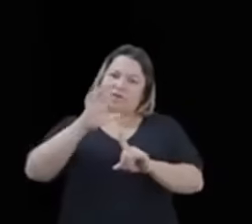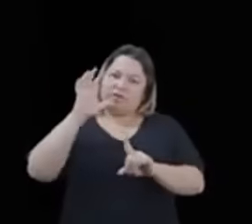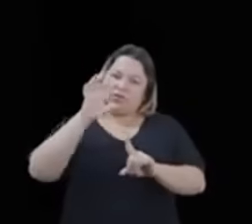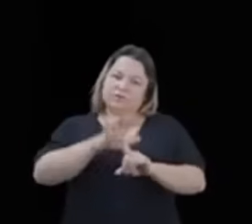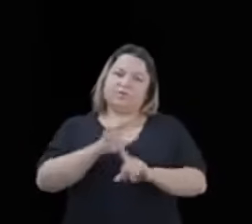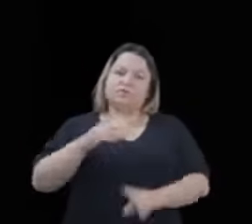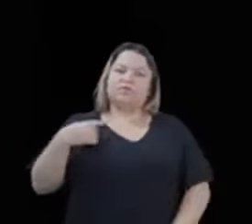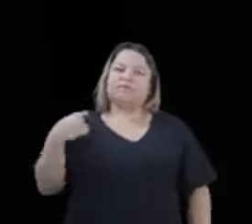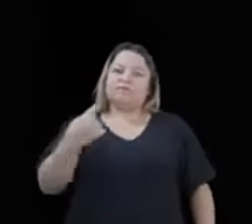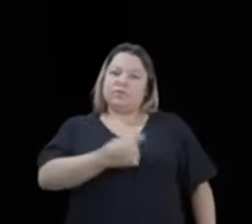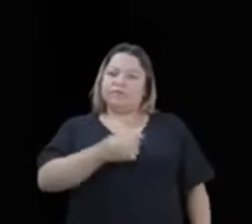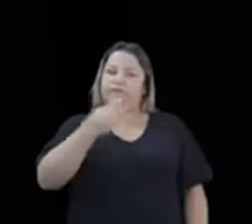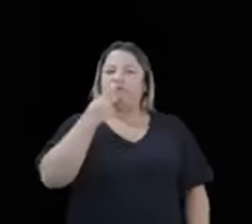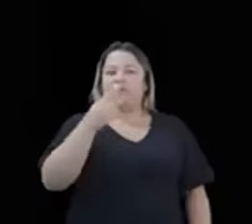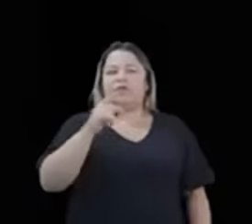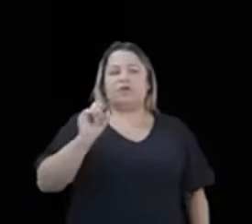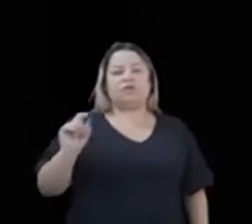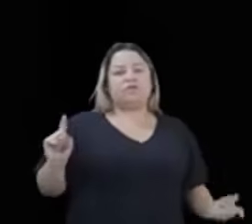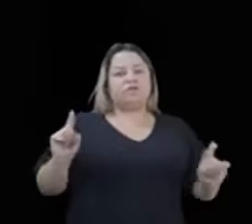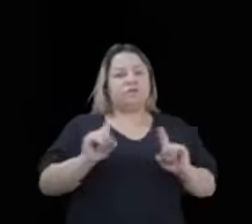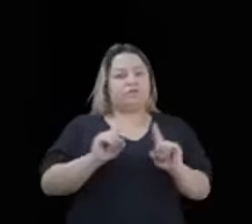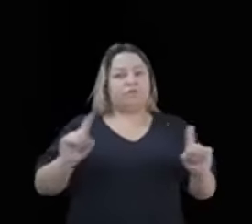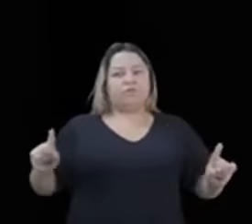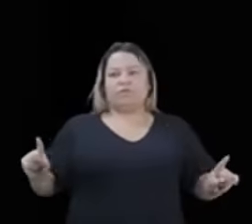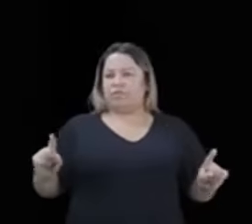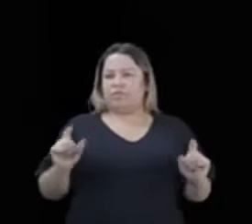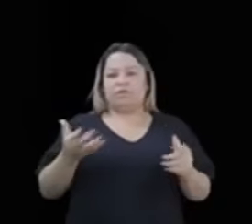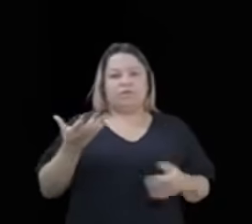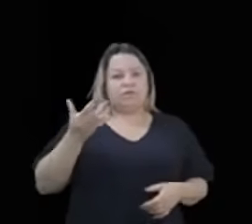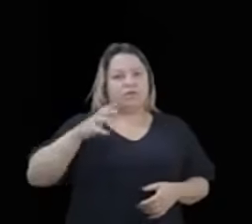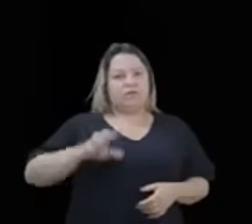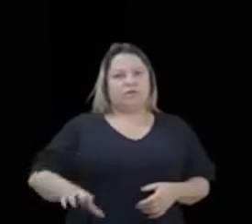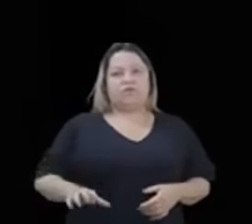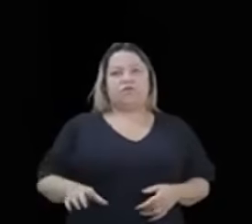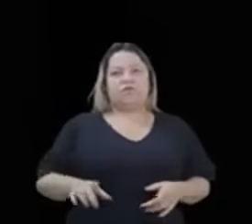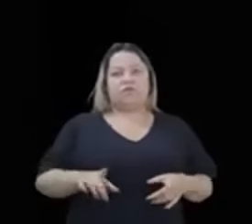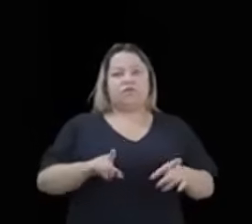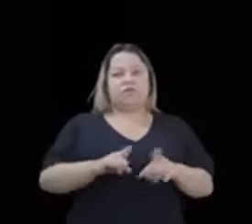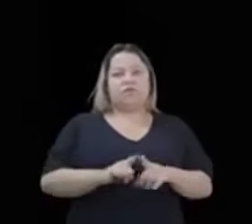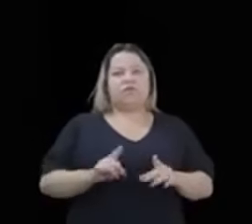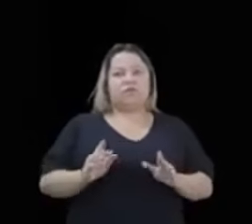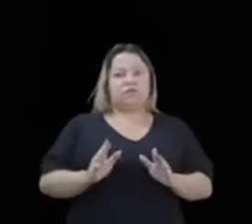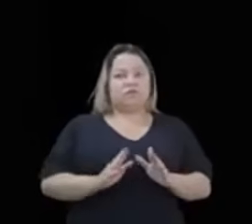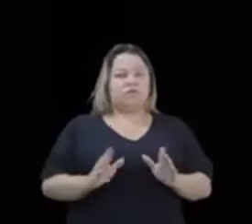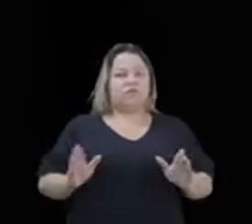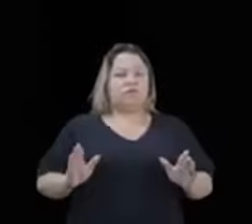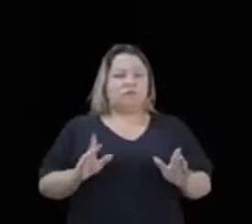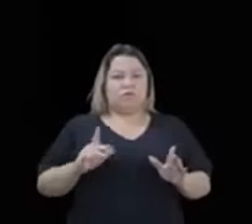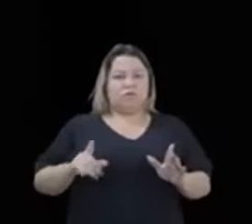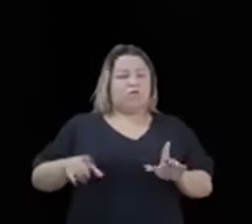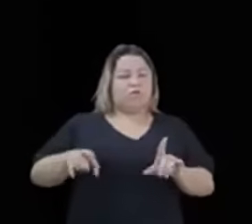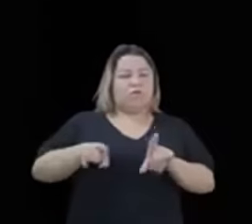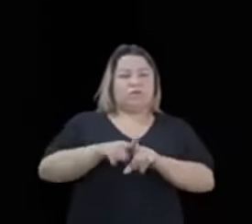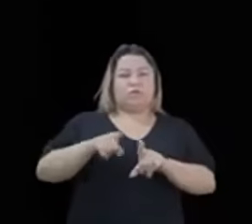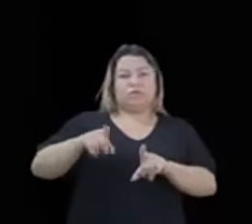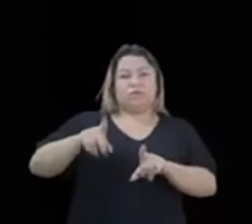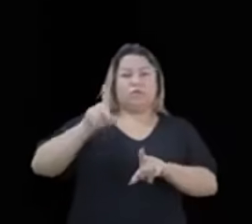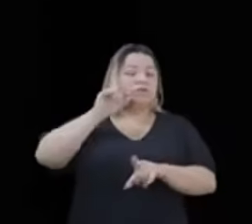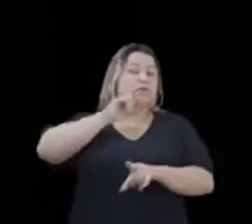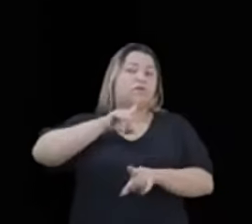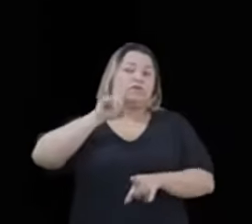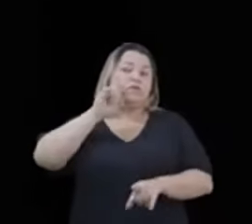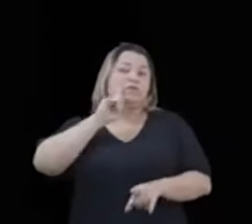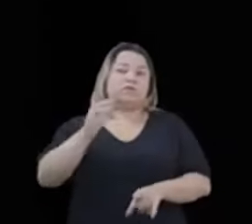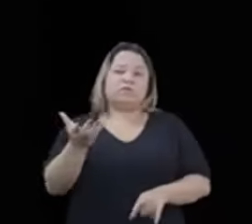e que nós vamos dizer que não somos e não queremos ser um puxadinho dos Estados Unidos, não somos e não queremos